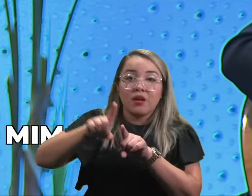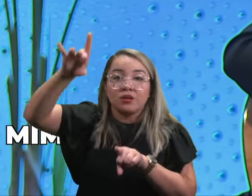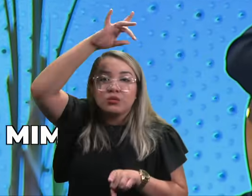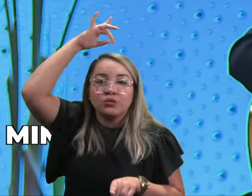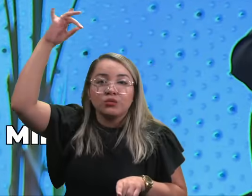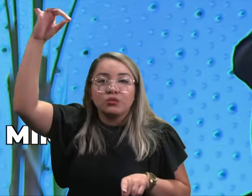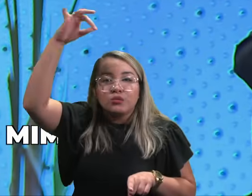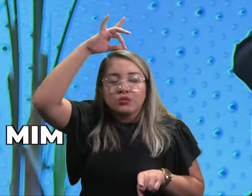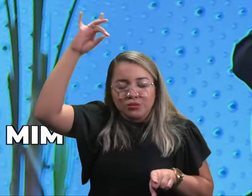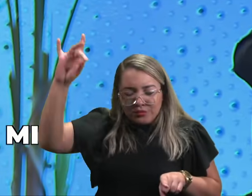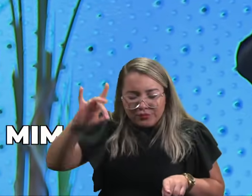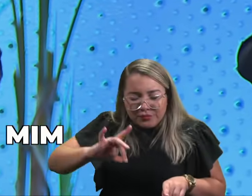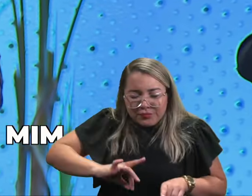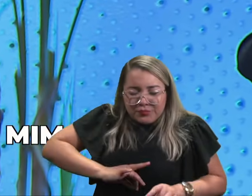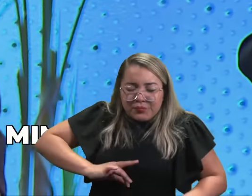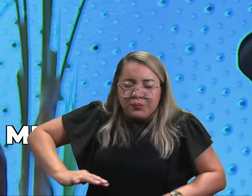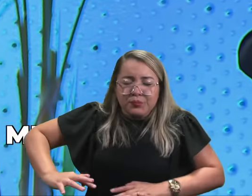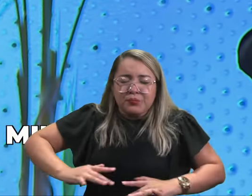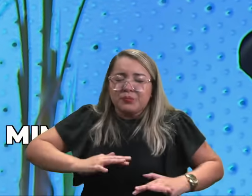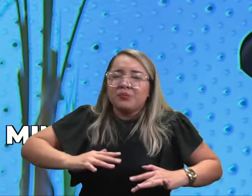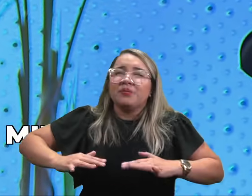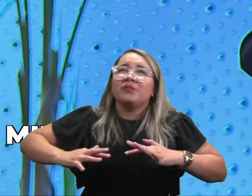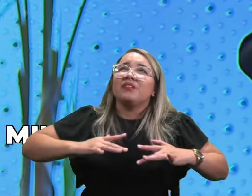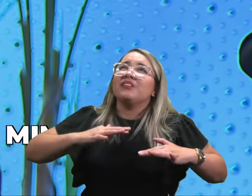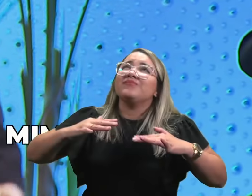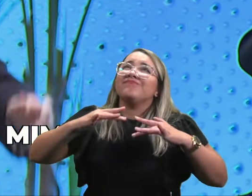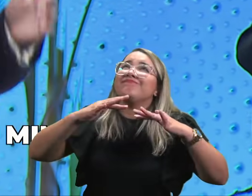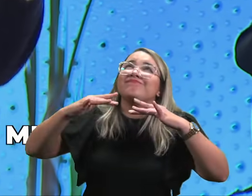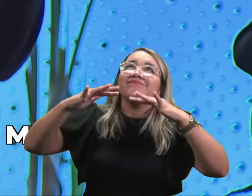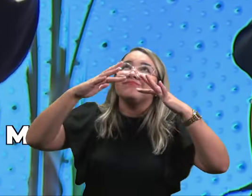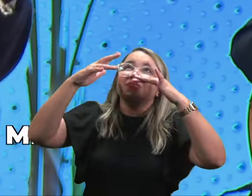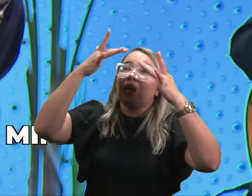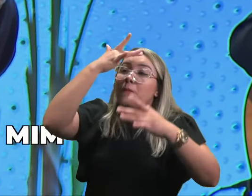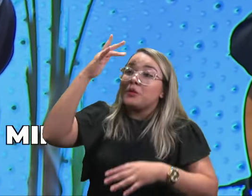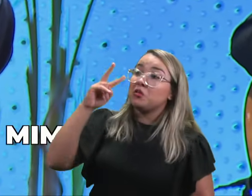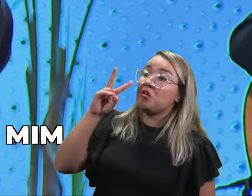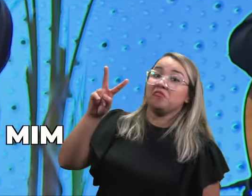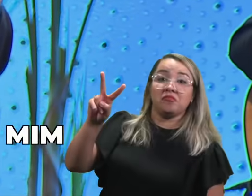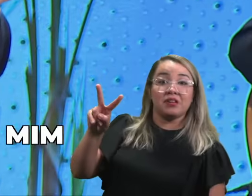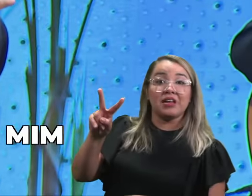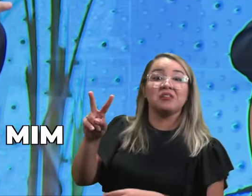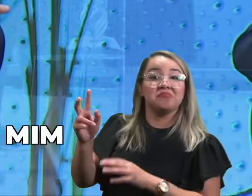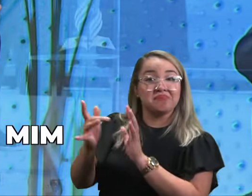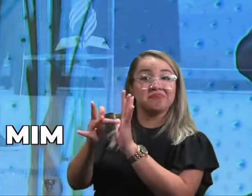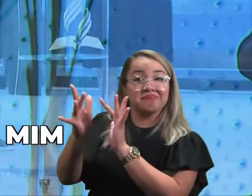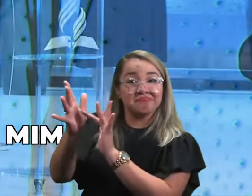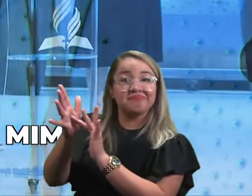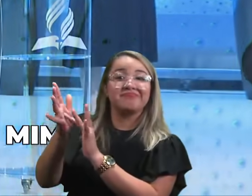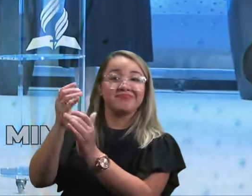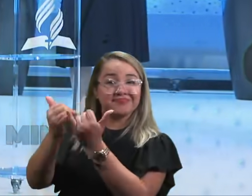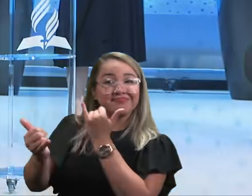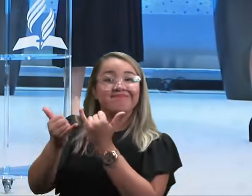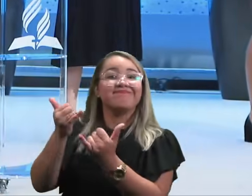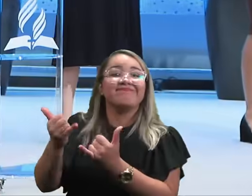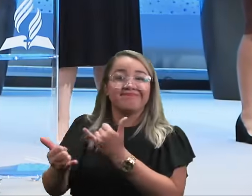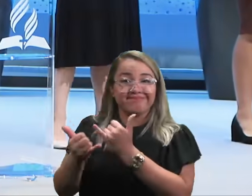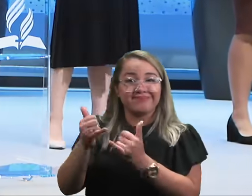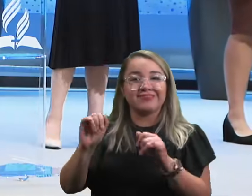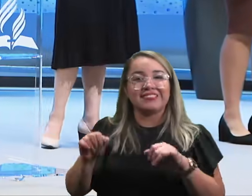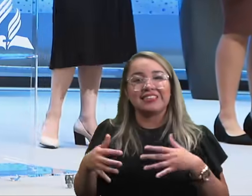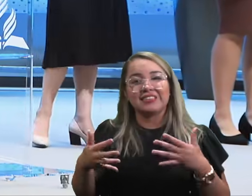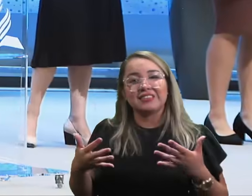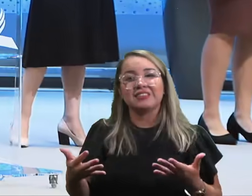palavra. Enche-me até que em mim se ache só a ti.